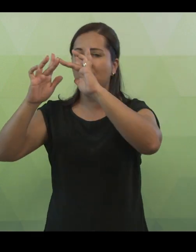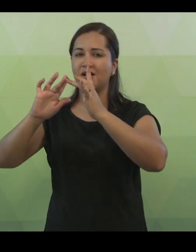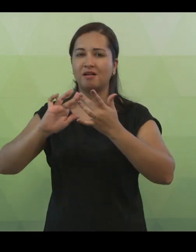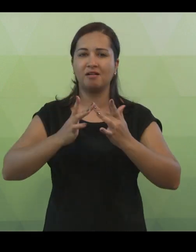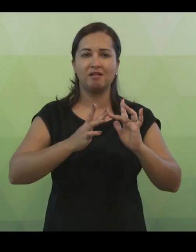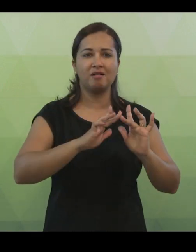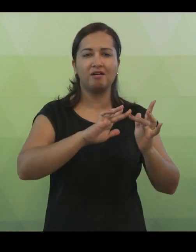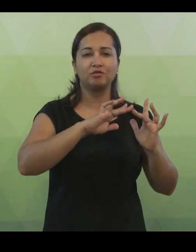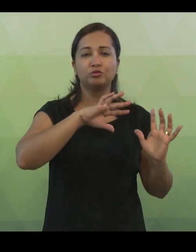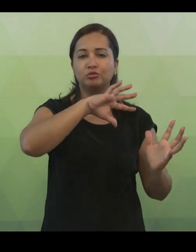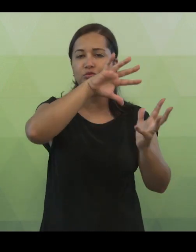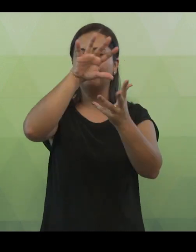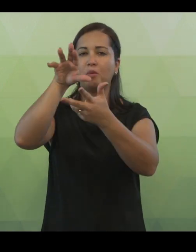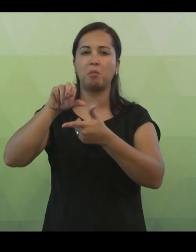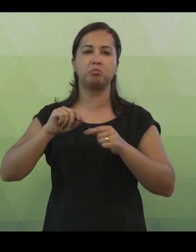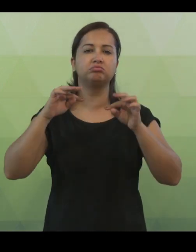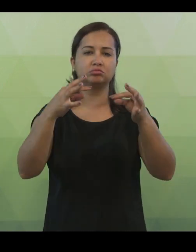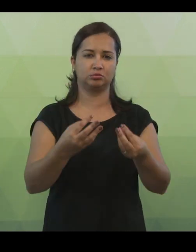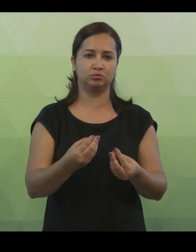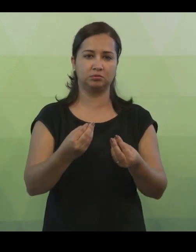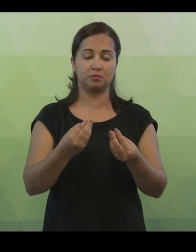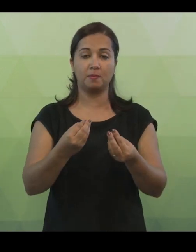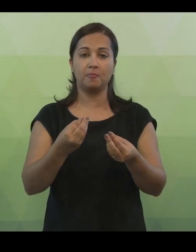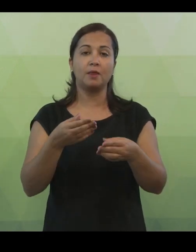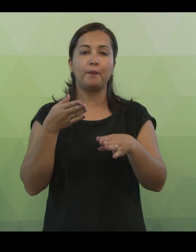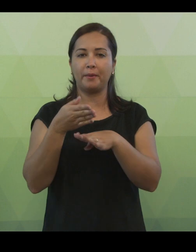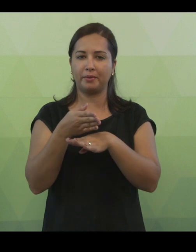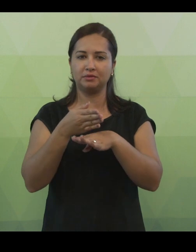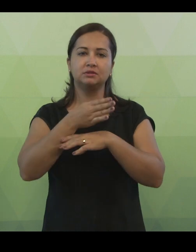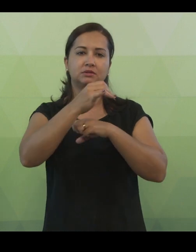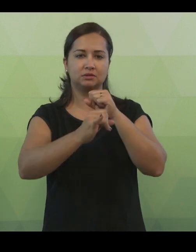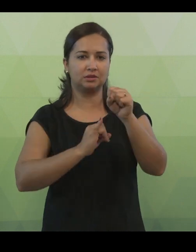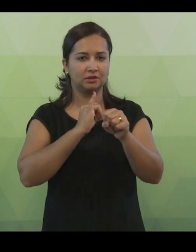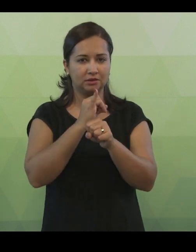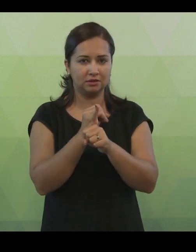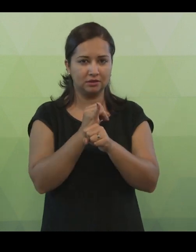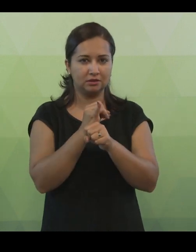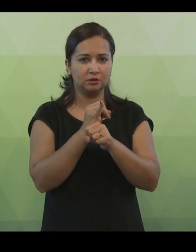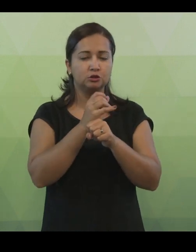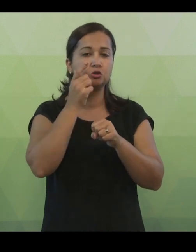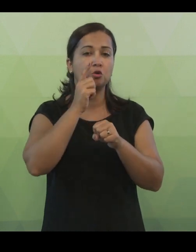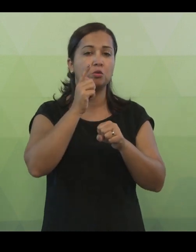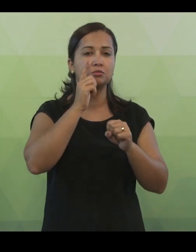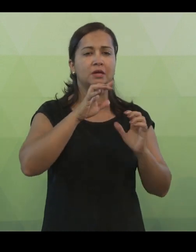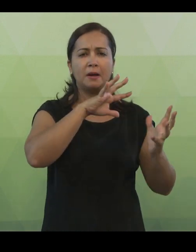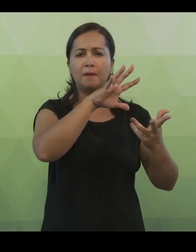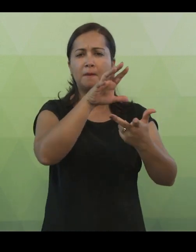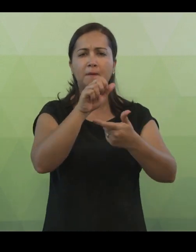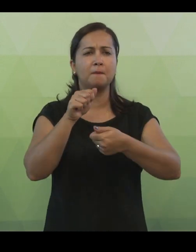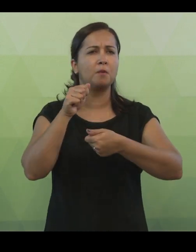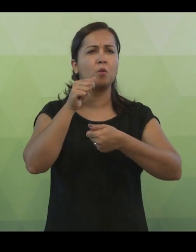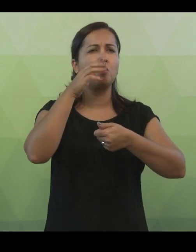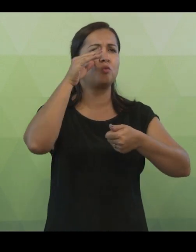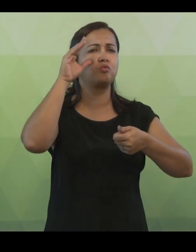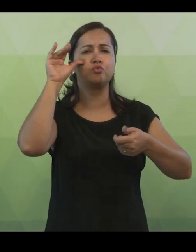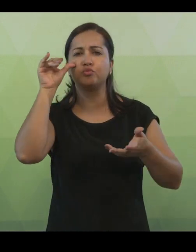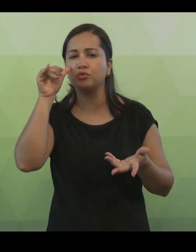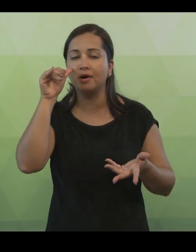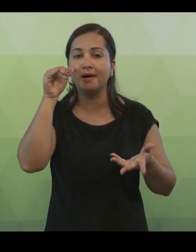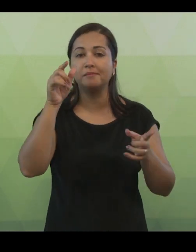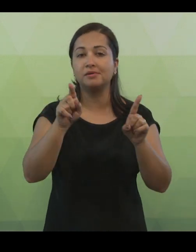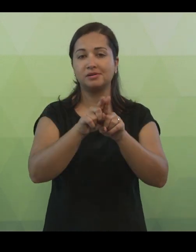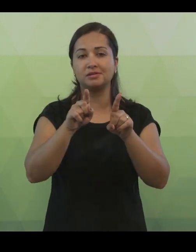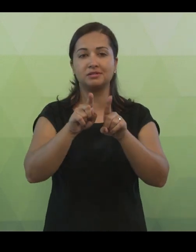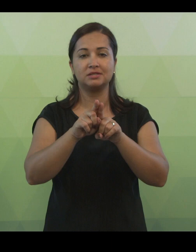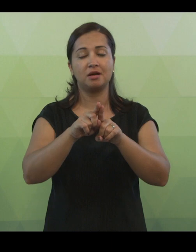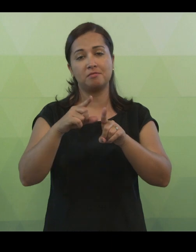né, tendo acesso, né, a informações do mundo inteiro, mas também você está exposto, né, ao mundo inteiro, né, e